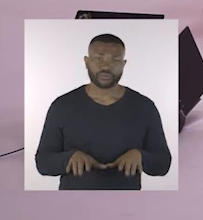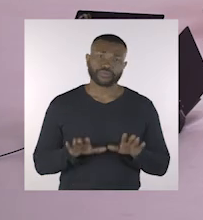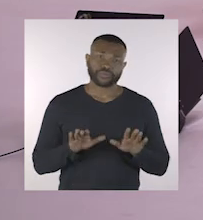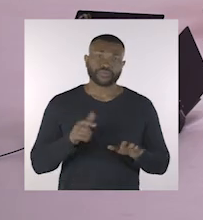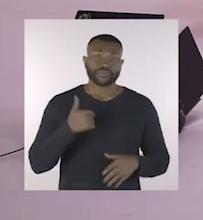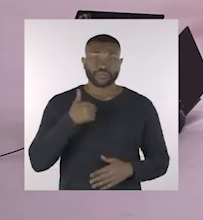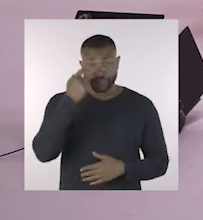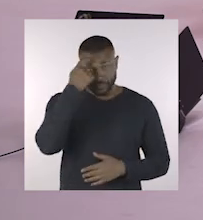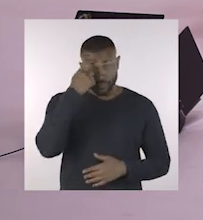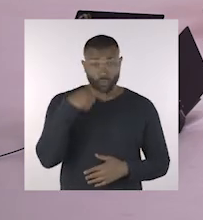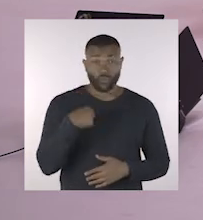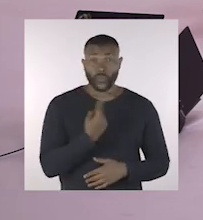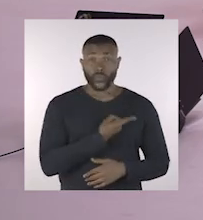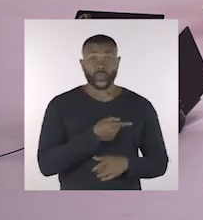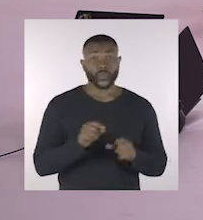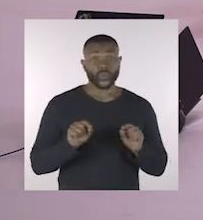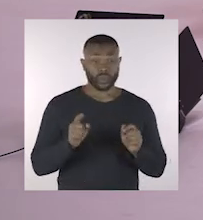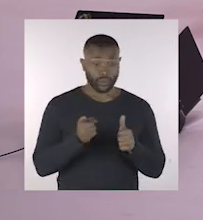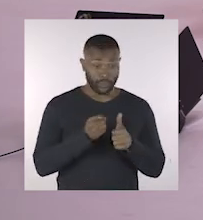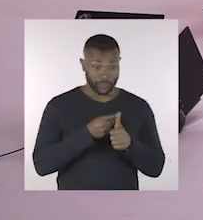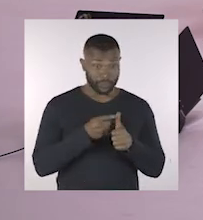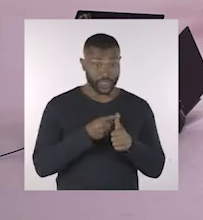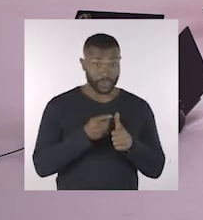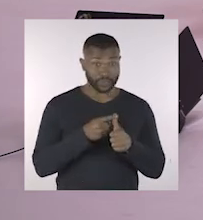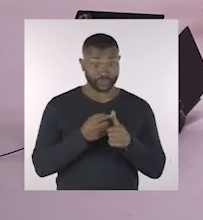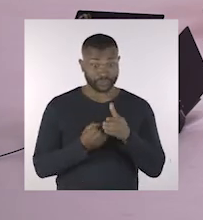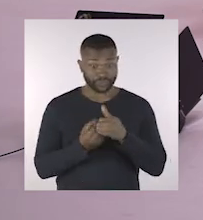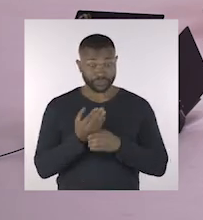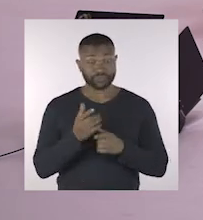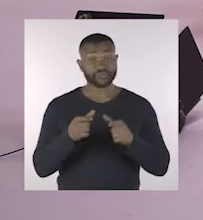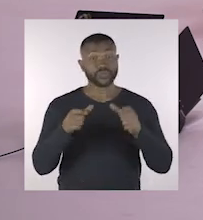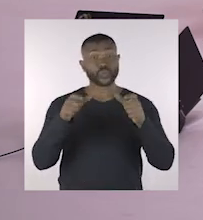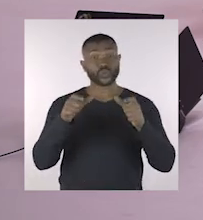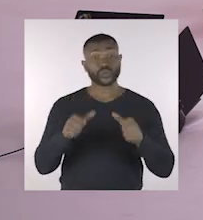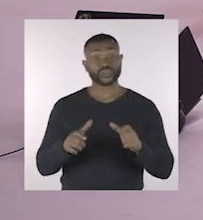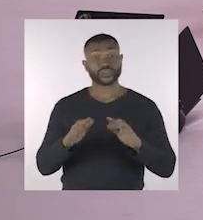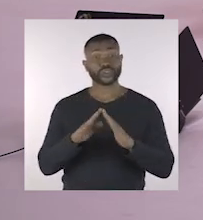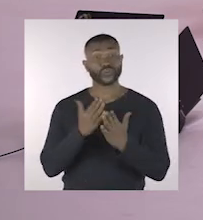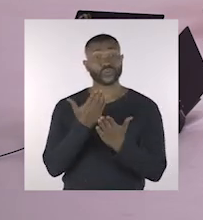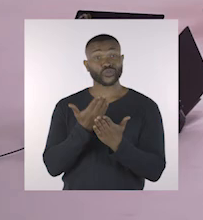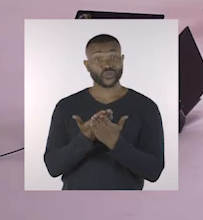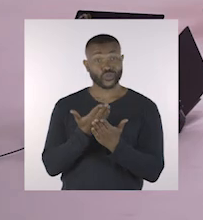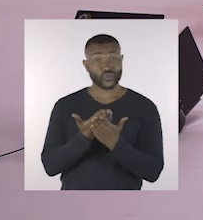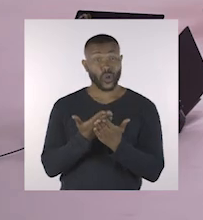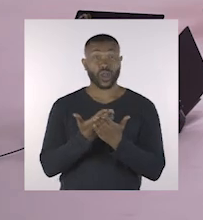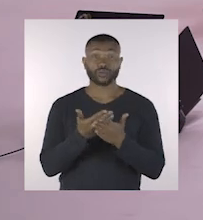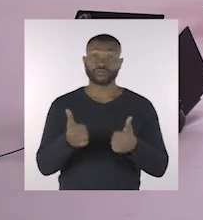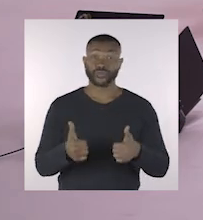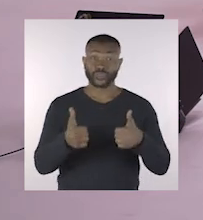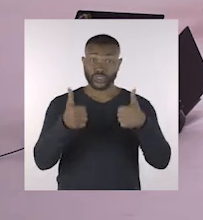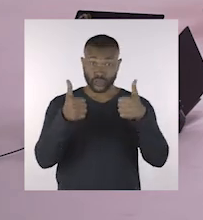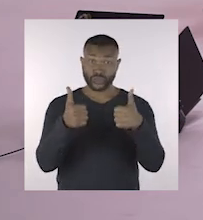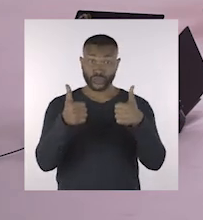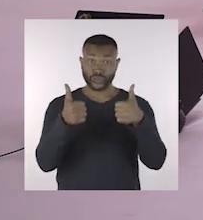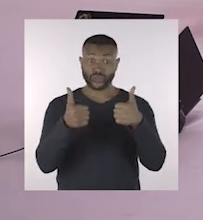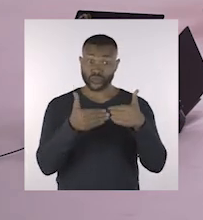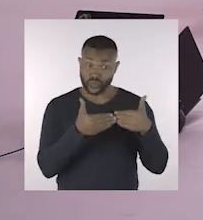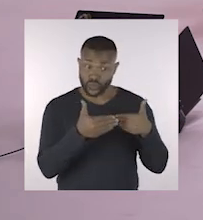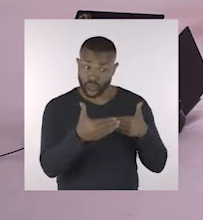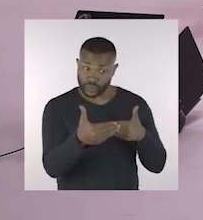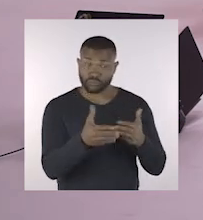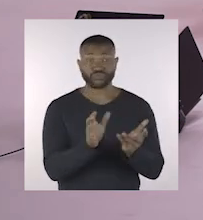estudar então eu acho que a gente vai ter que primeiro lugar criar um ambiente na escola muito